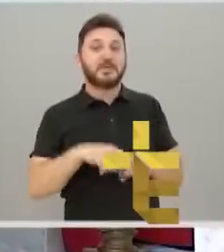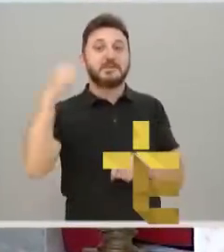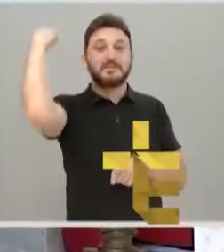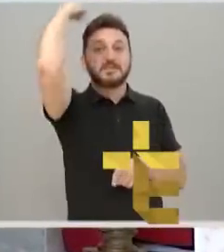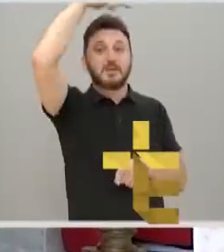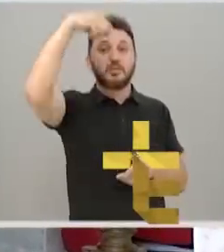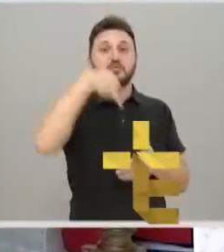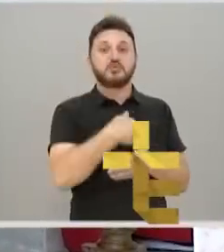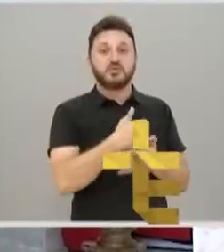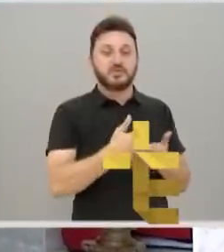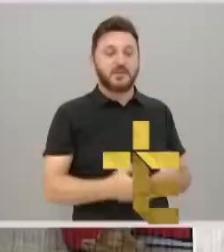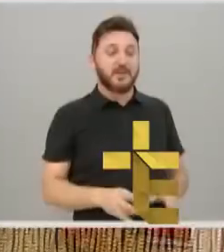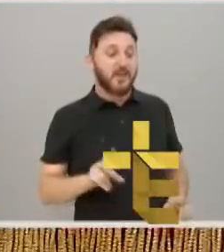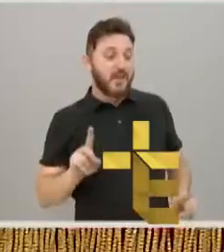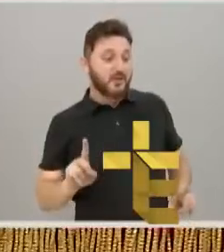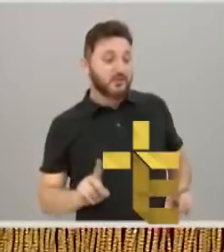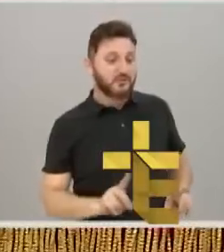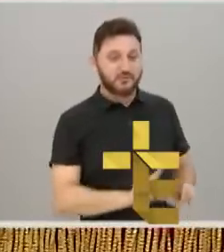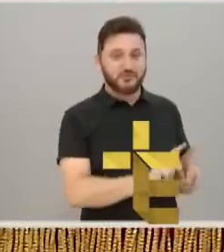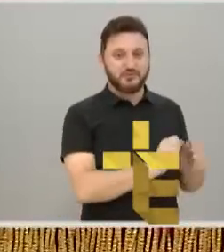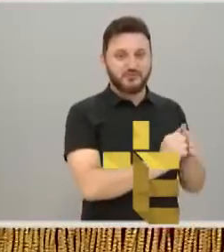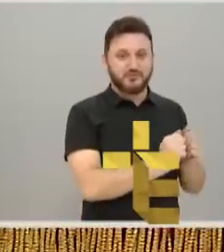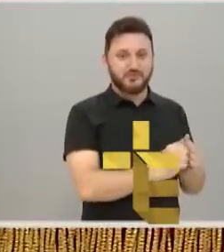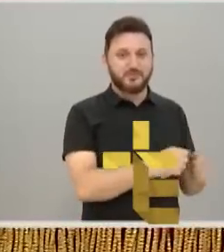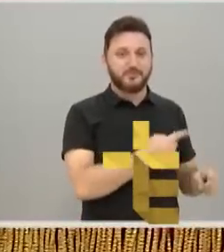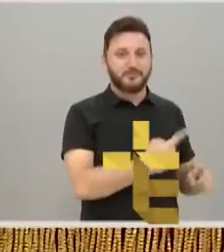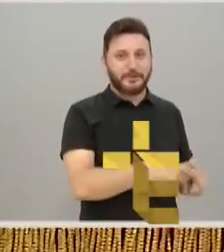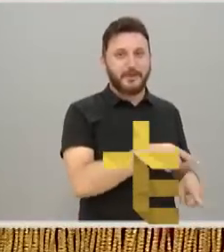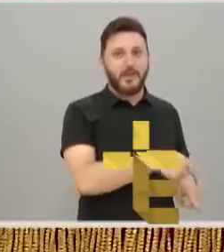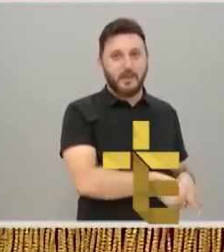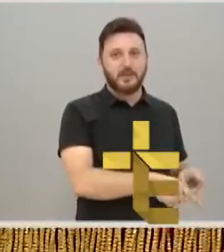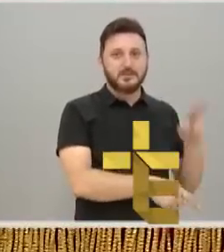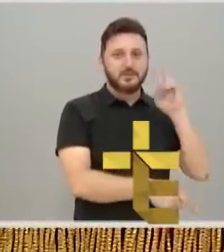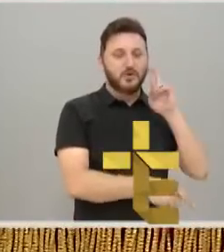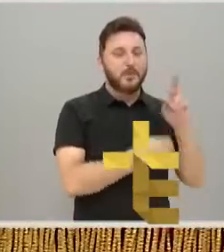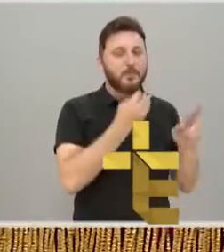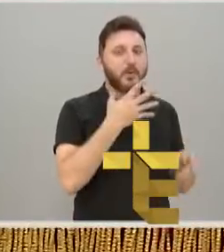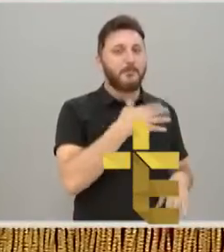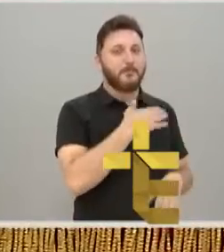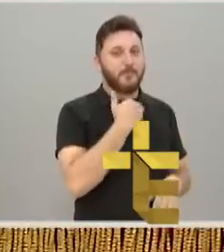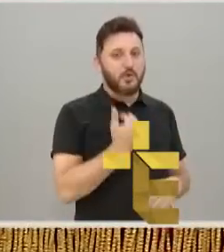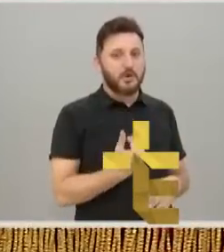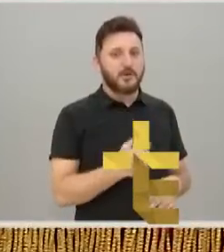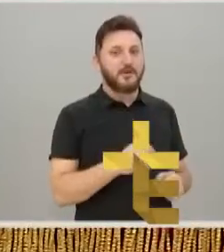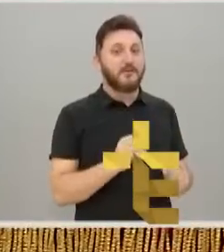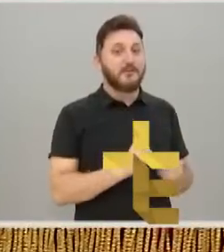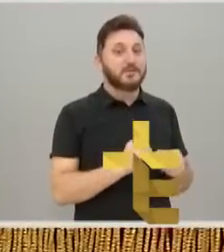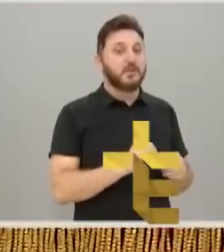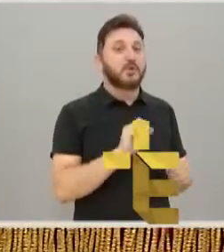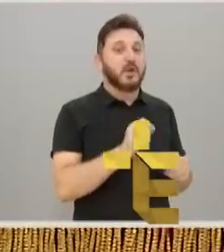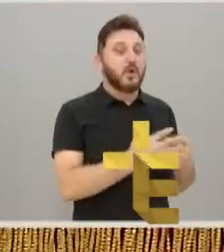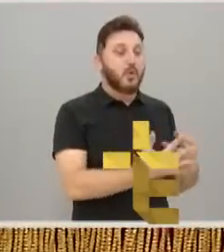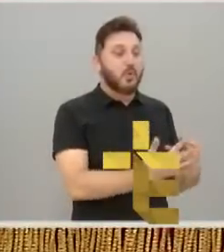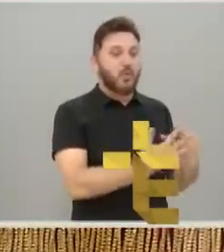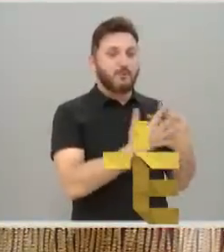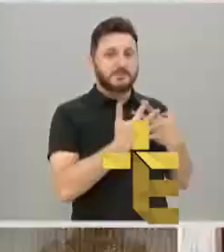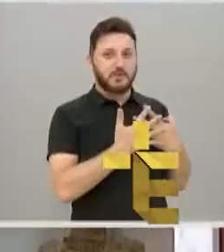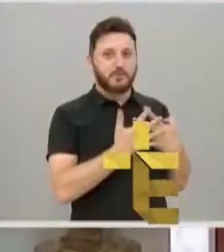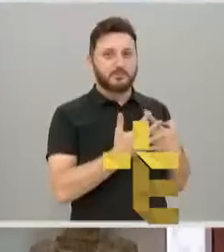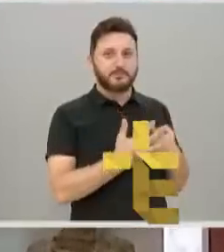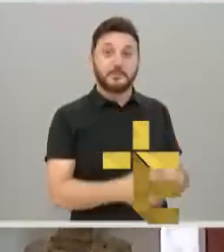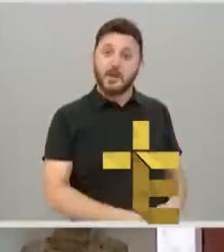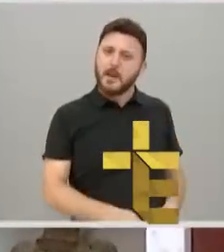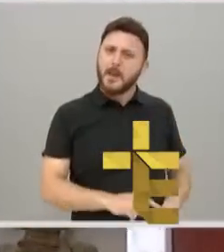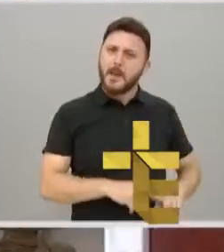São José, o Senhor da Boa Morte, esperando um ato de confissão. Mas nem que seja